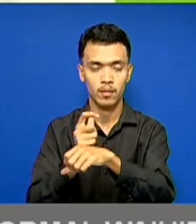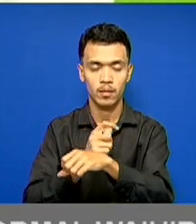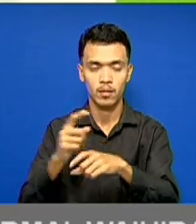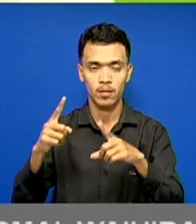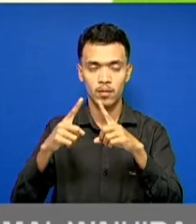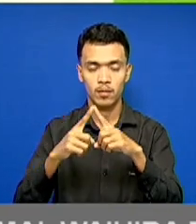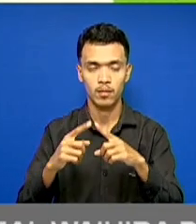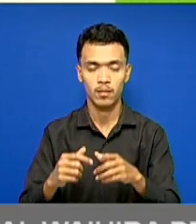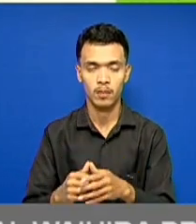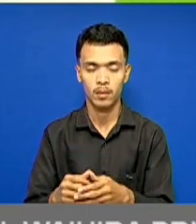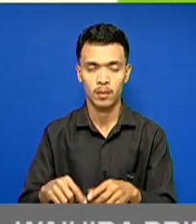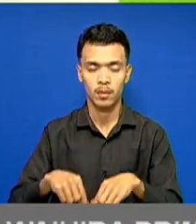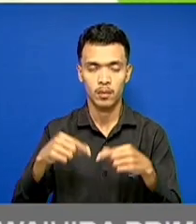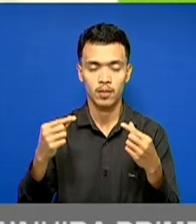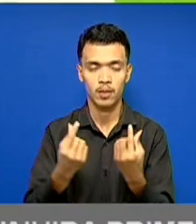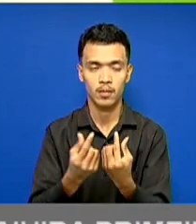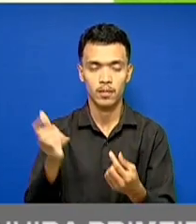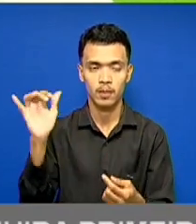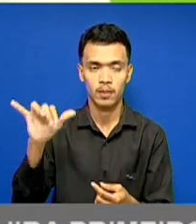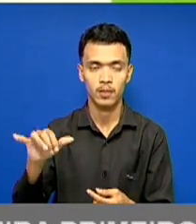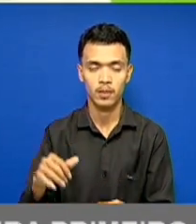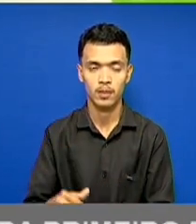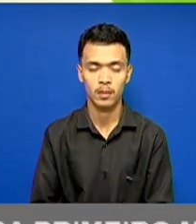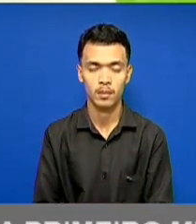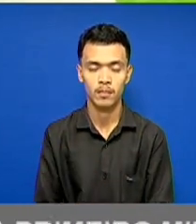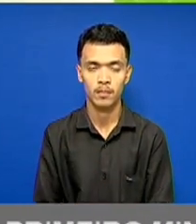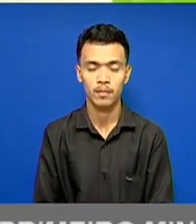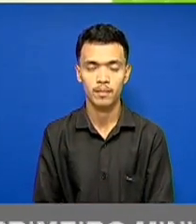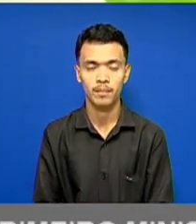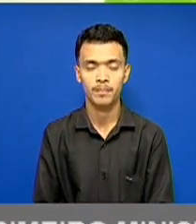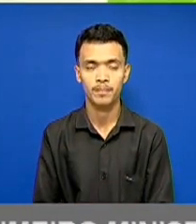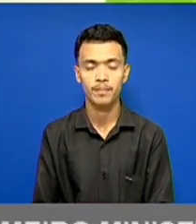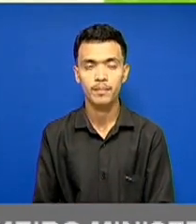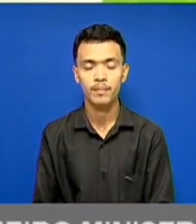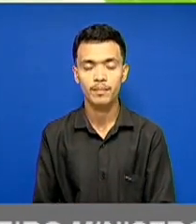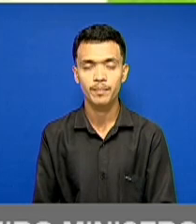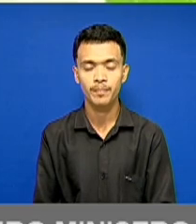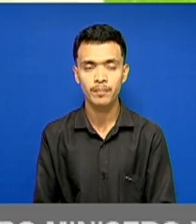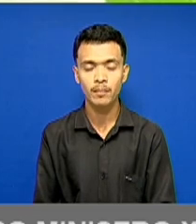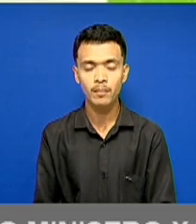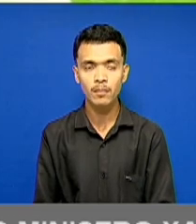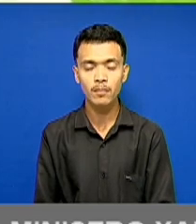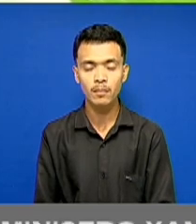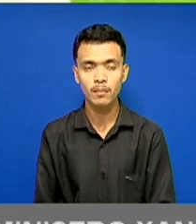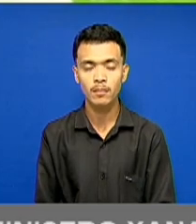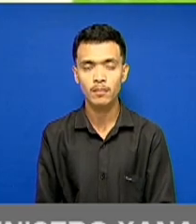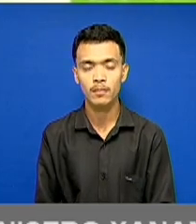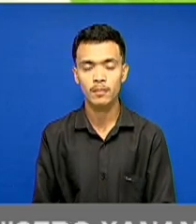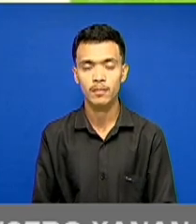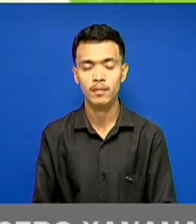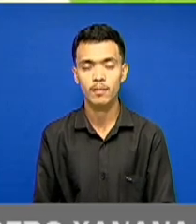grupo agricultores Sira com a inovação tecnologia ira na biosar a